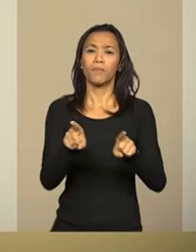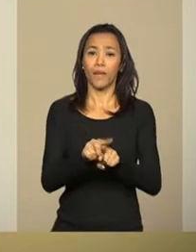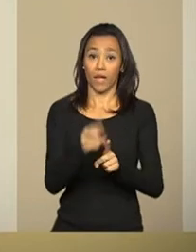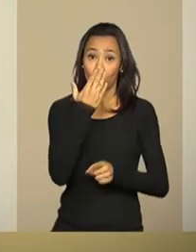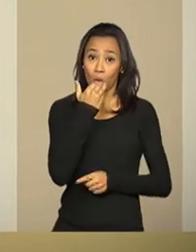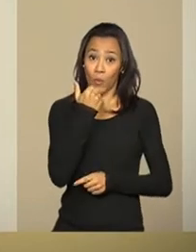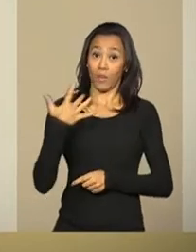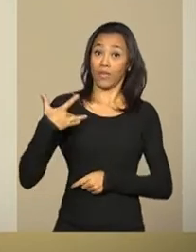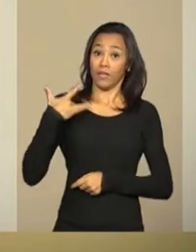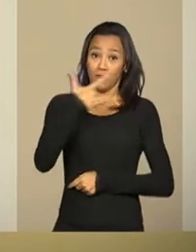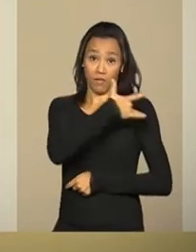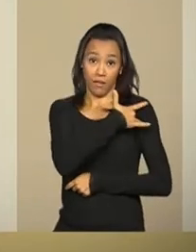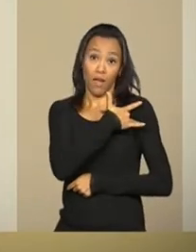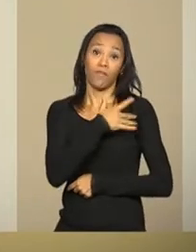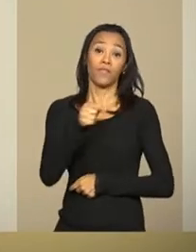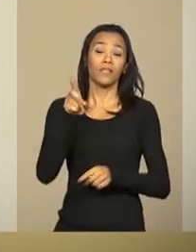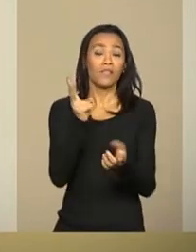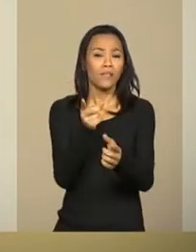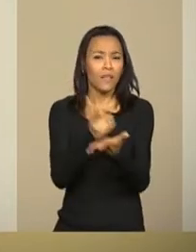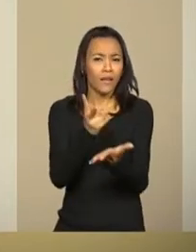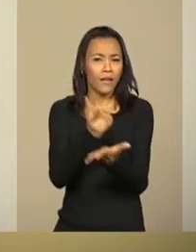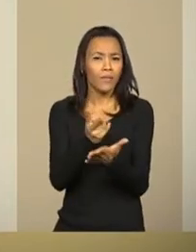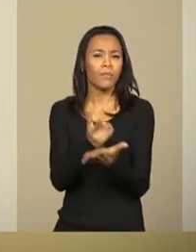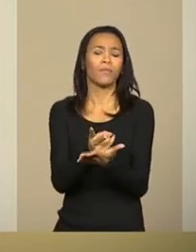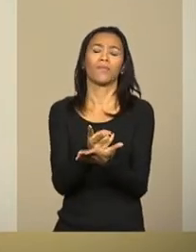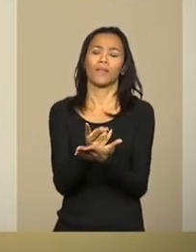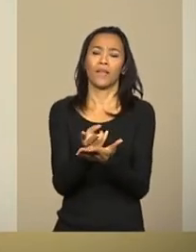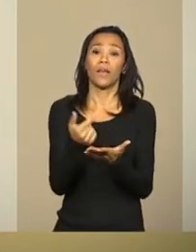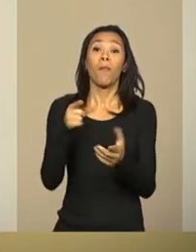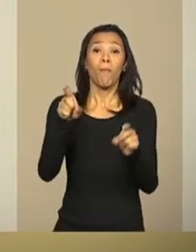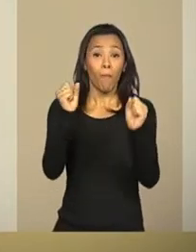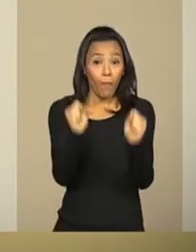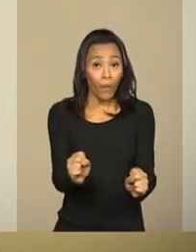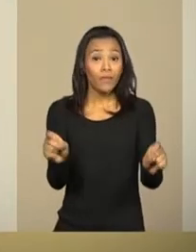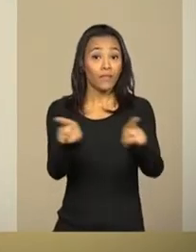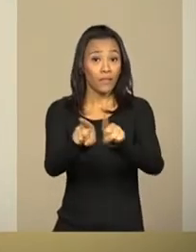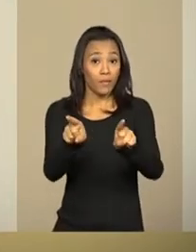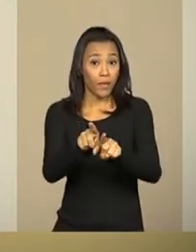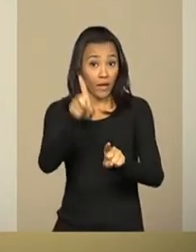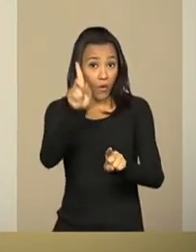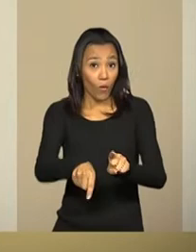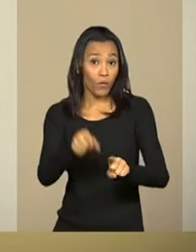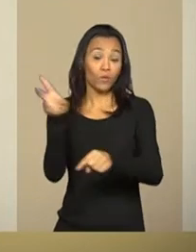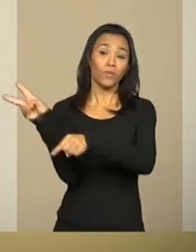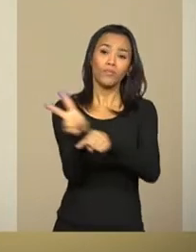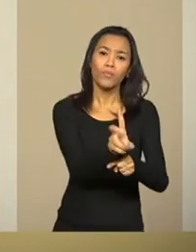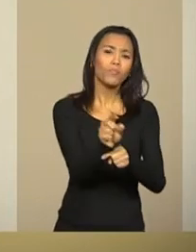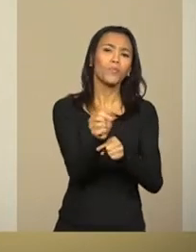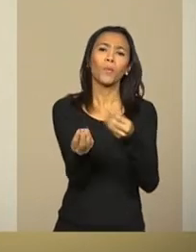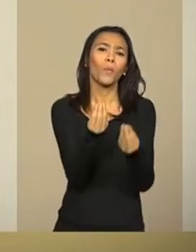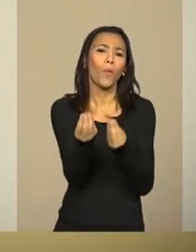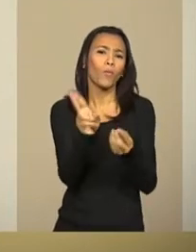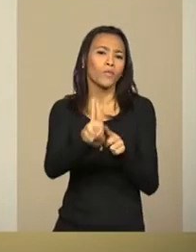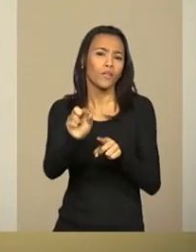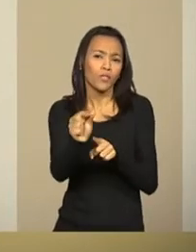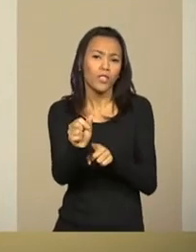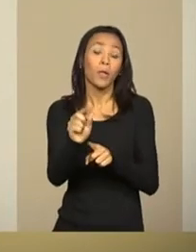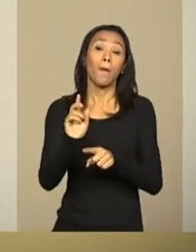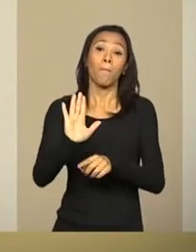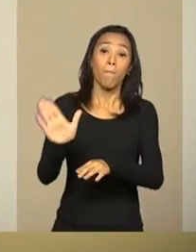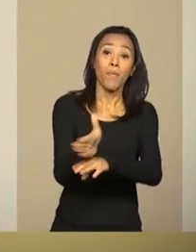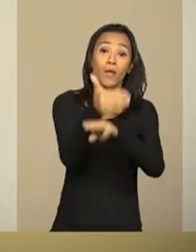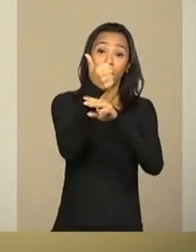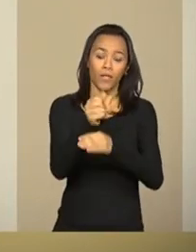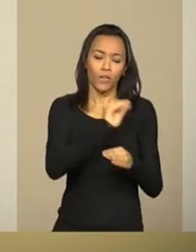saudáveis baseada na agroecologia, enfim. Pode também ser objeto do financiamento melhoria na criação de aves